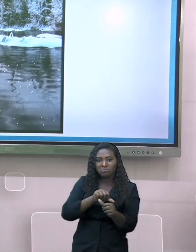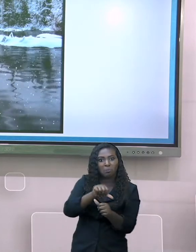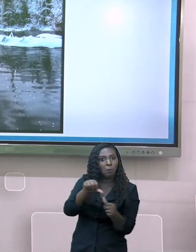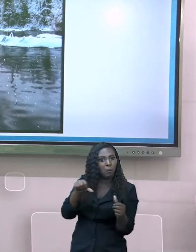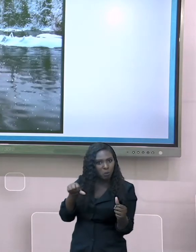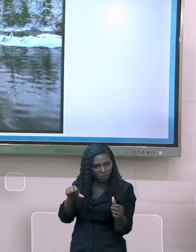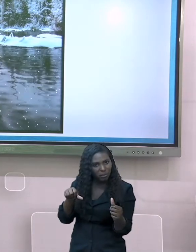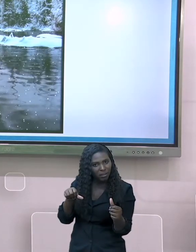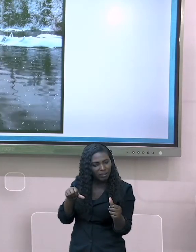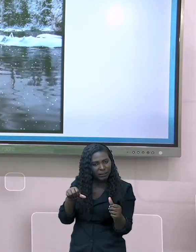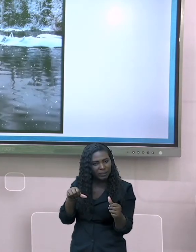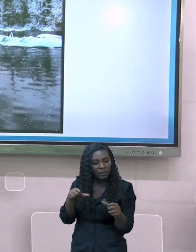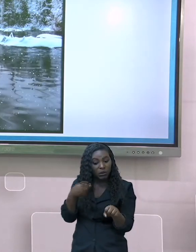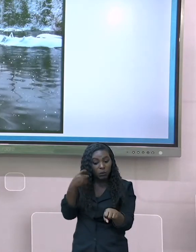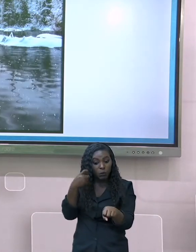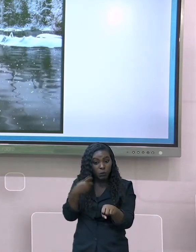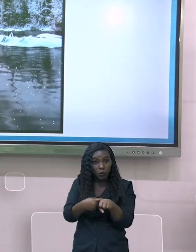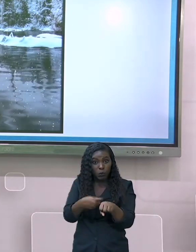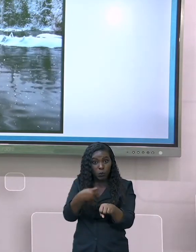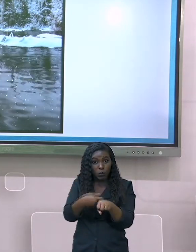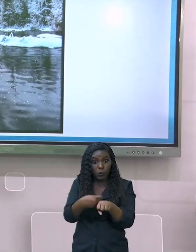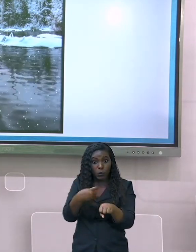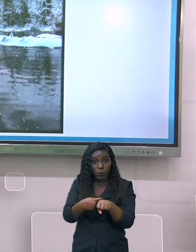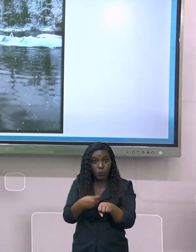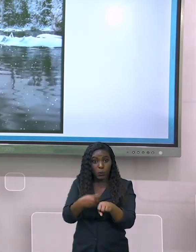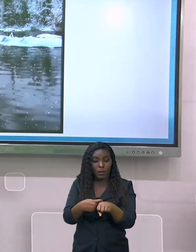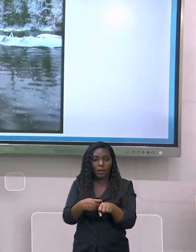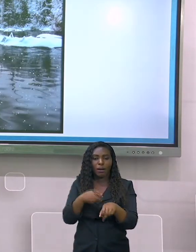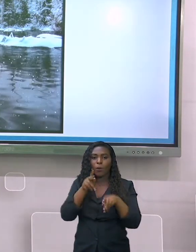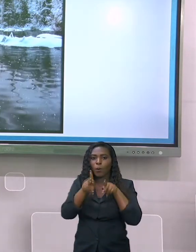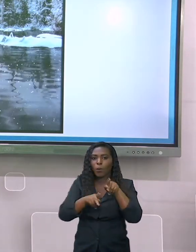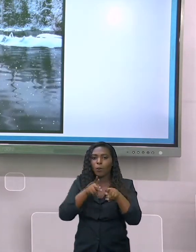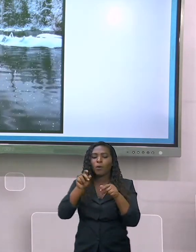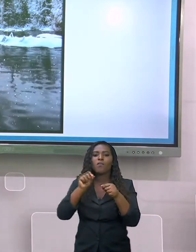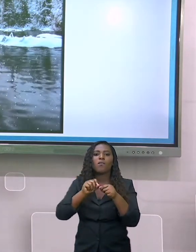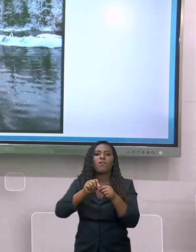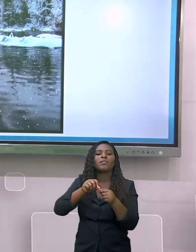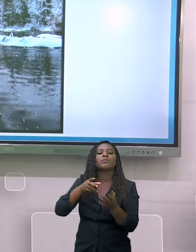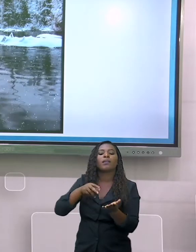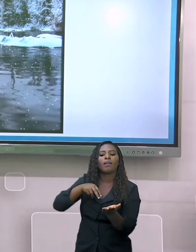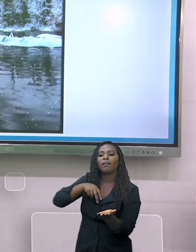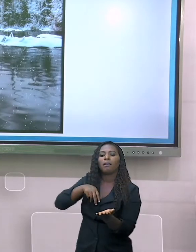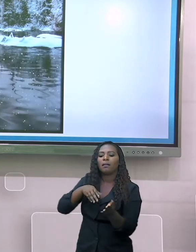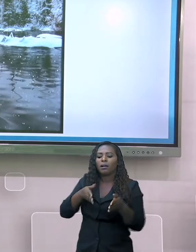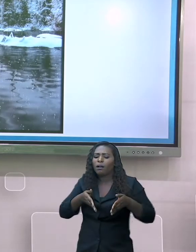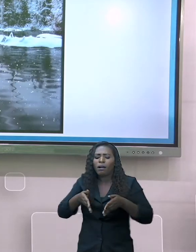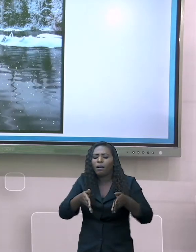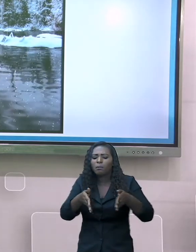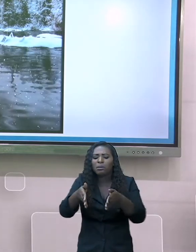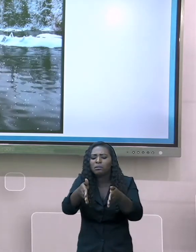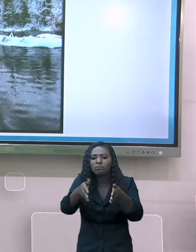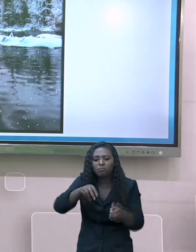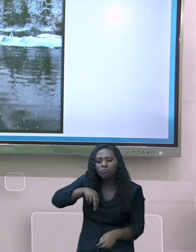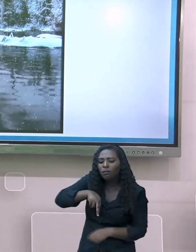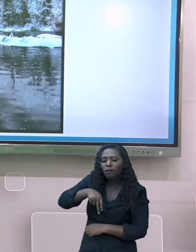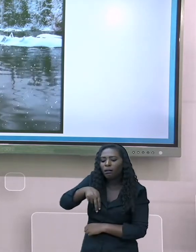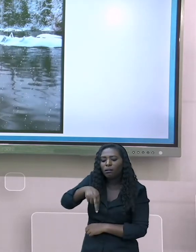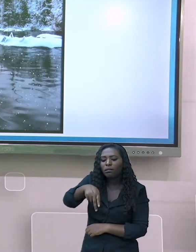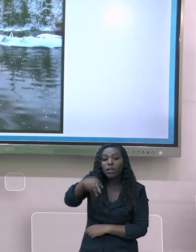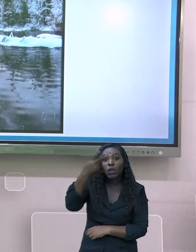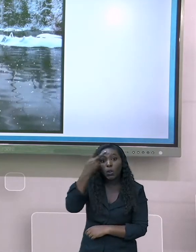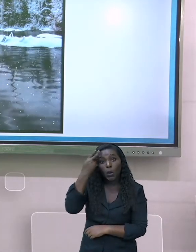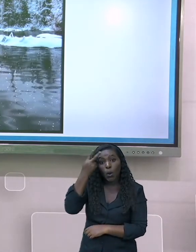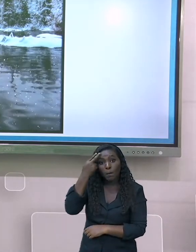tão sólido que fazem estradas por aqueles lugares. Tá certo? Por